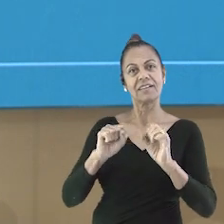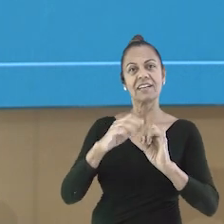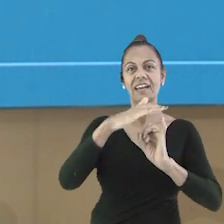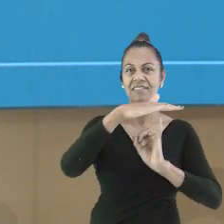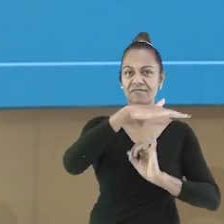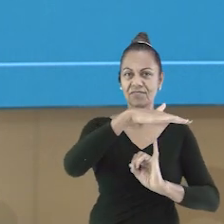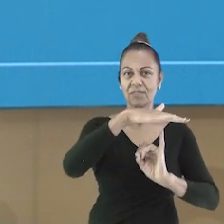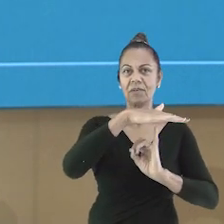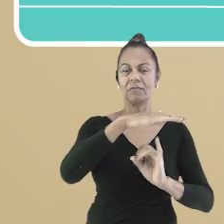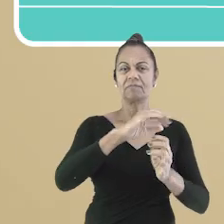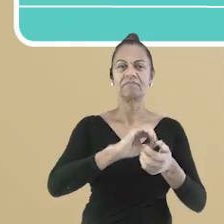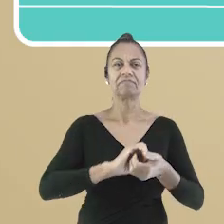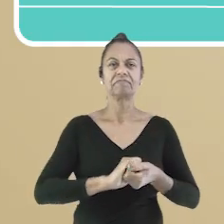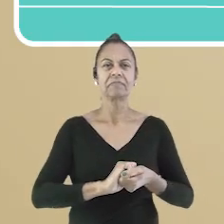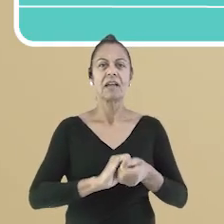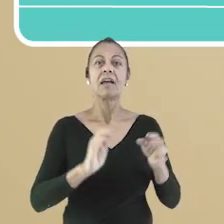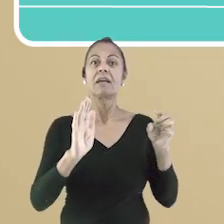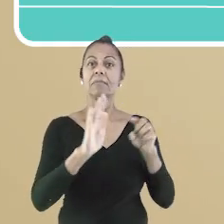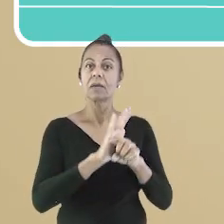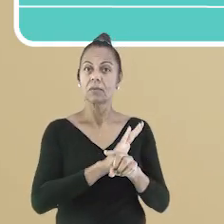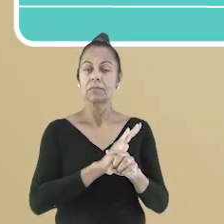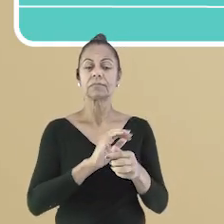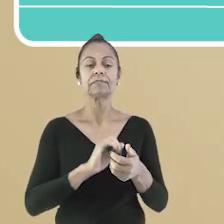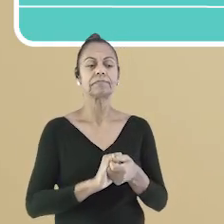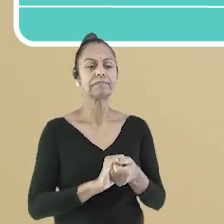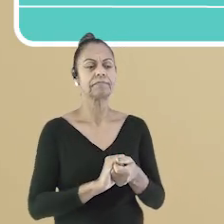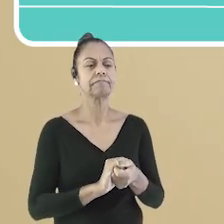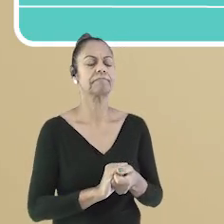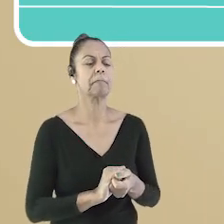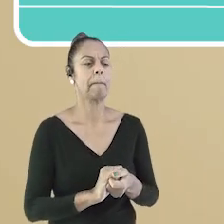é informal. Próxima pergunta.